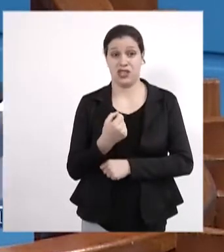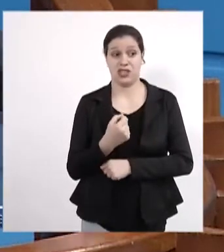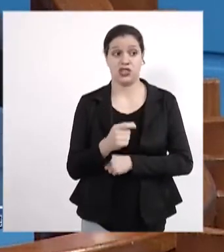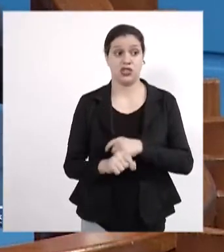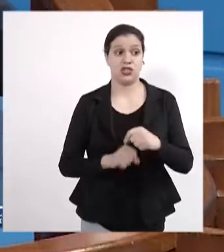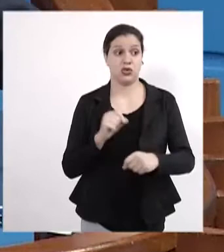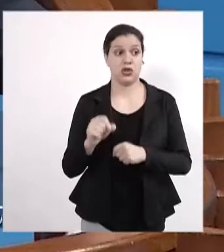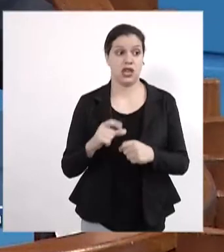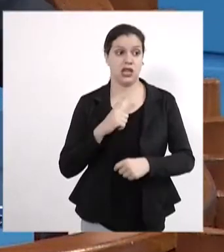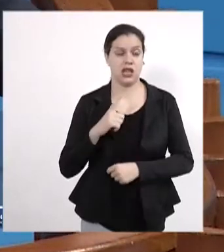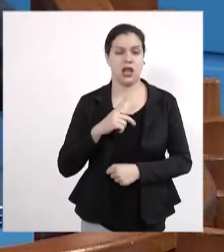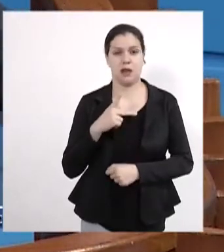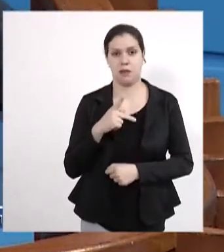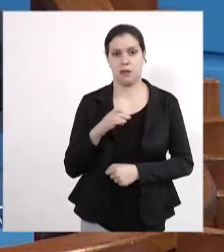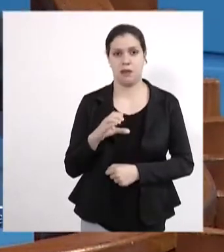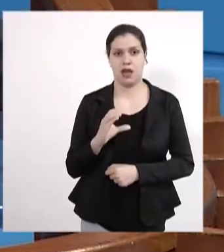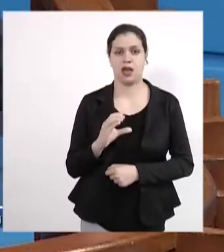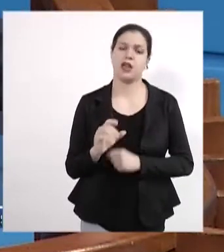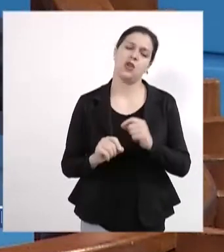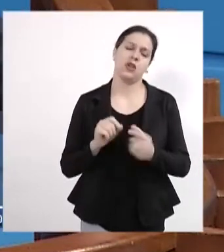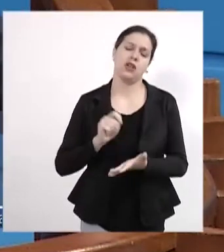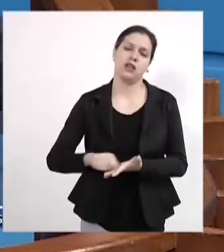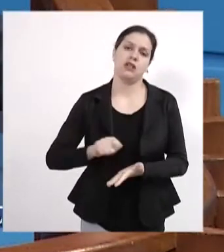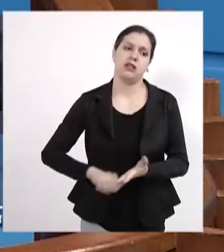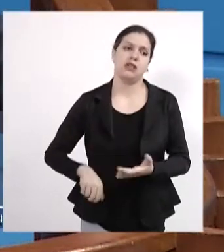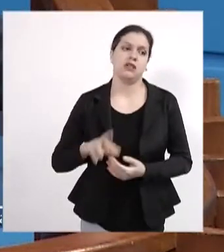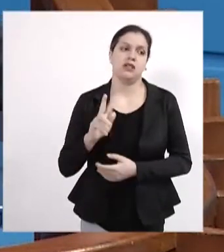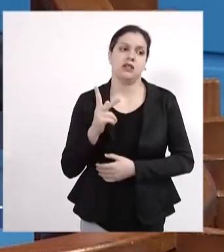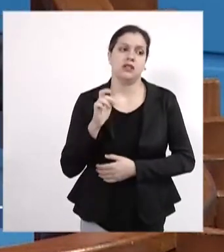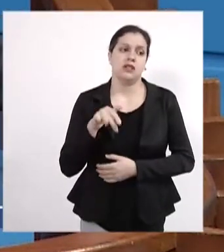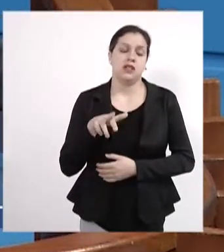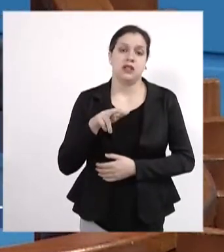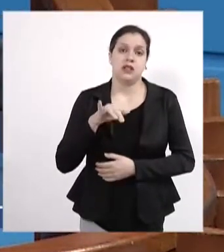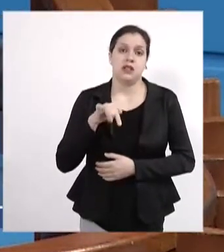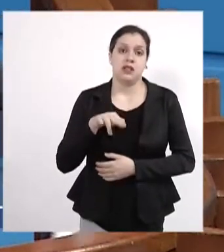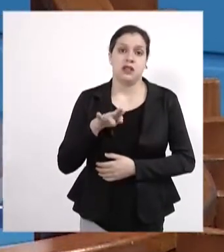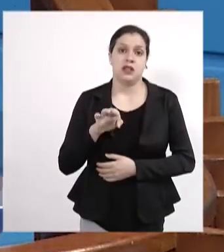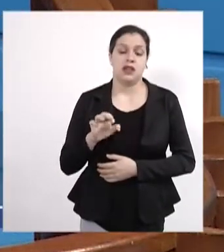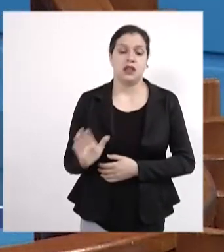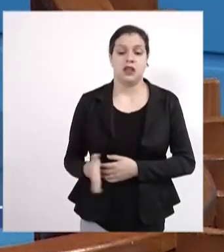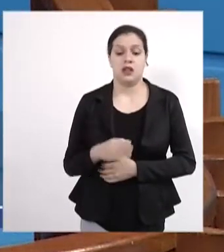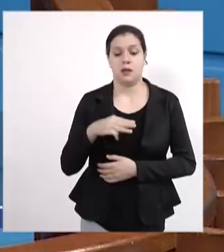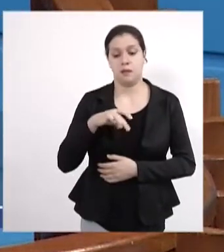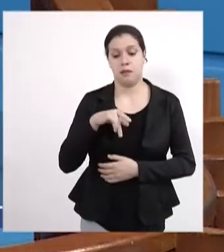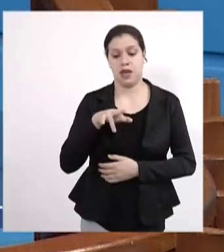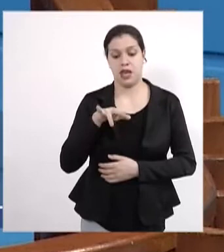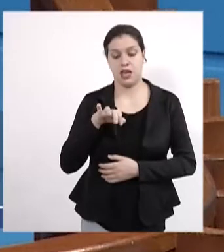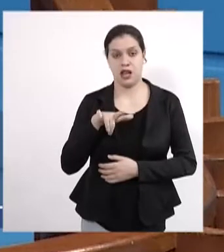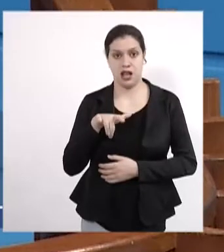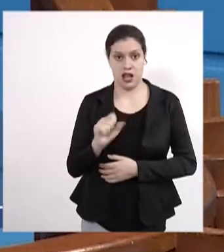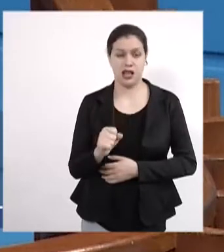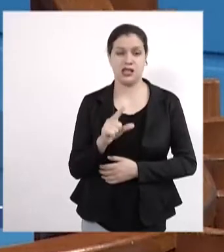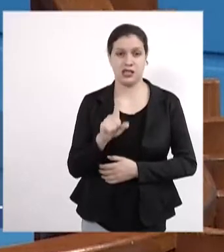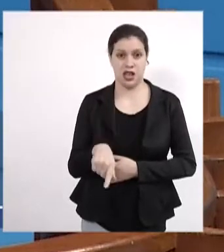uma PEC lá do Henrique Meirelles, do governo Temer, Michel Temer.